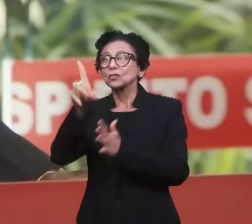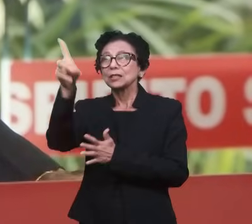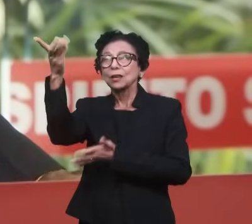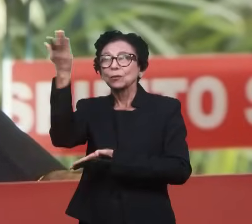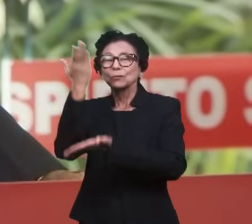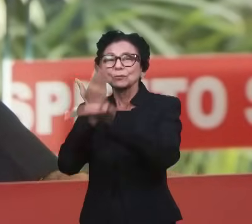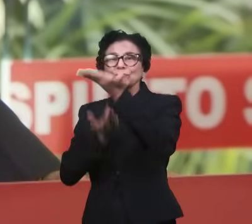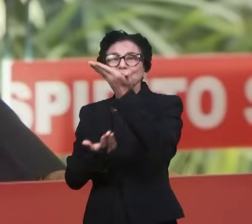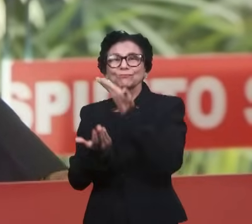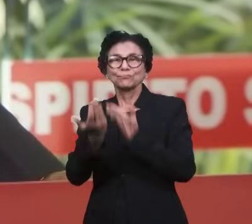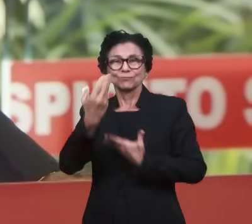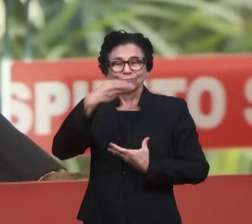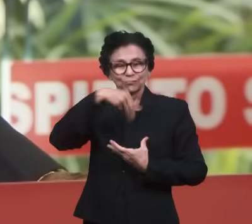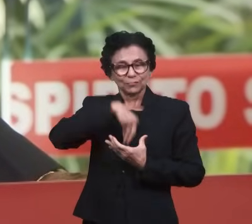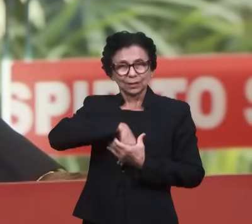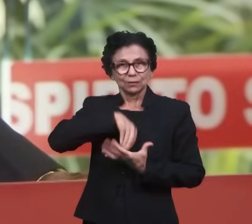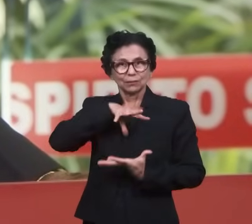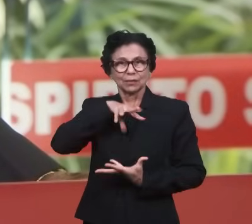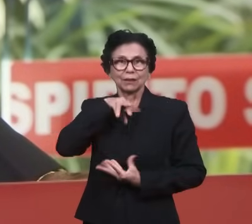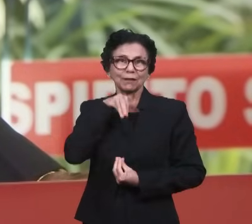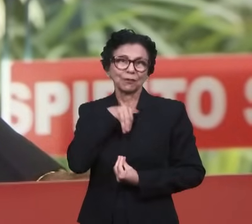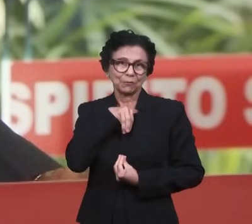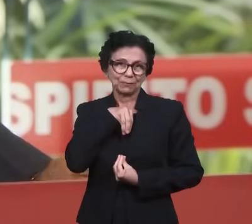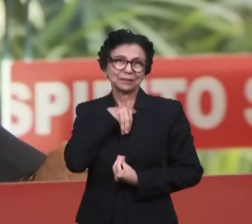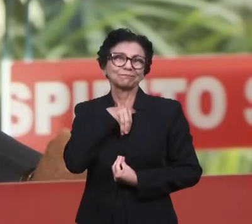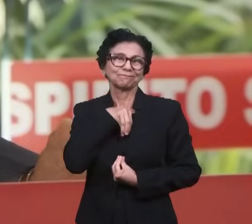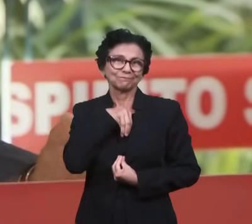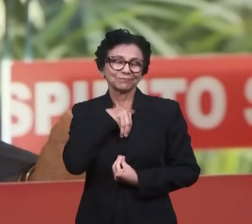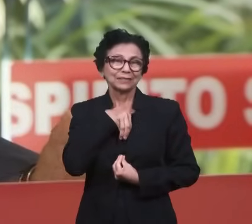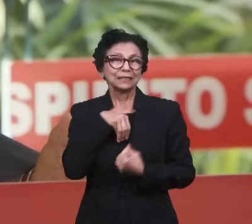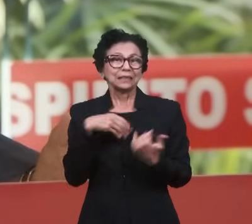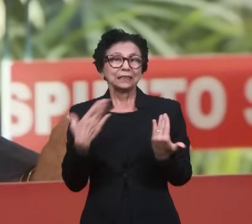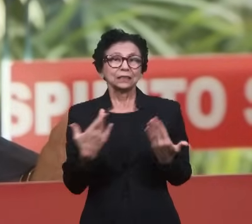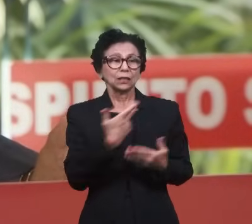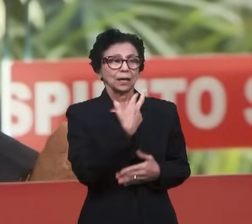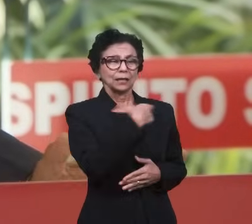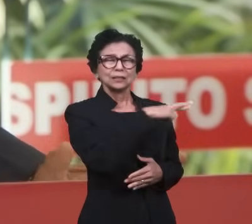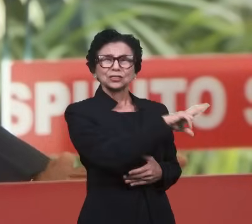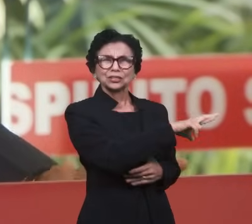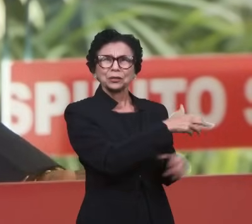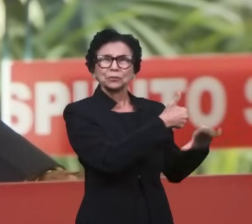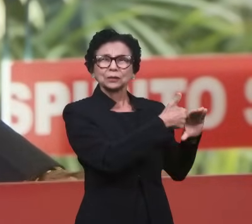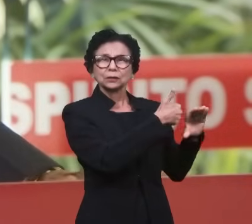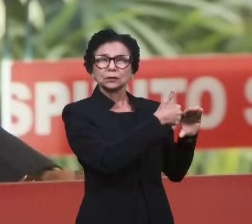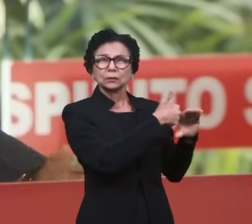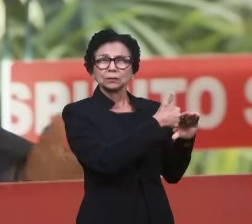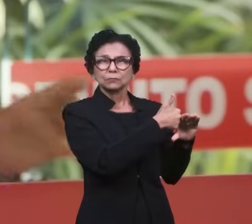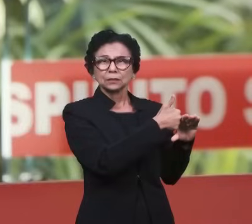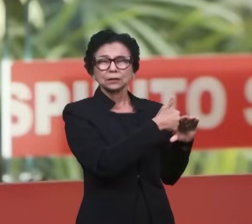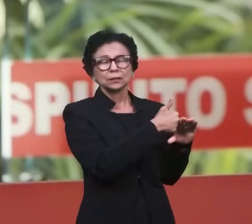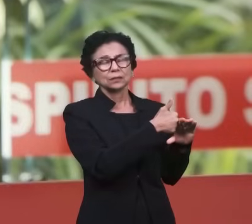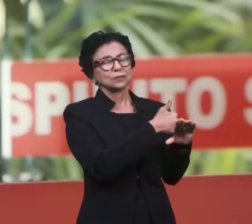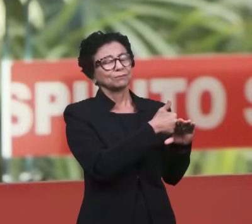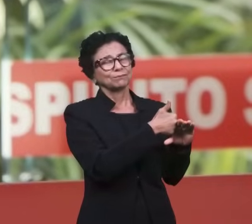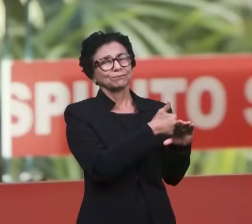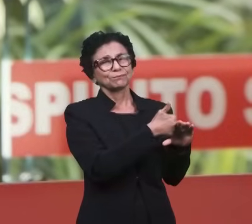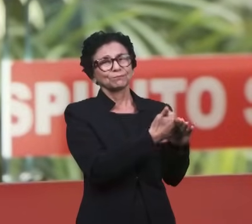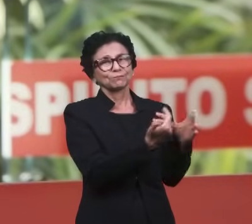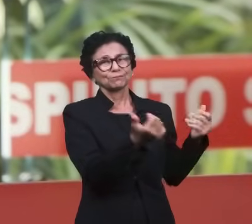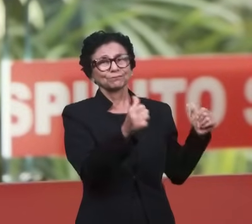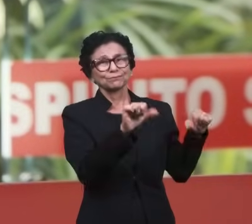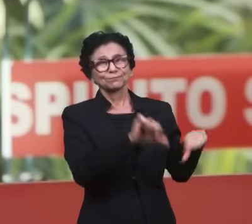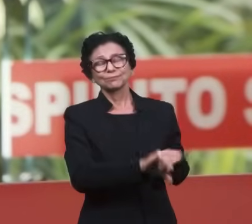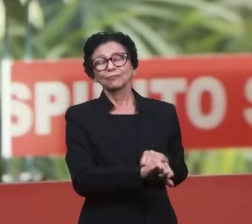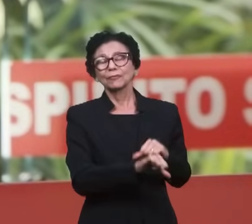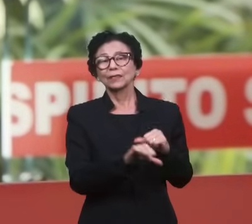importante a igreja, o cristianismo, se mover no sentido profético. Dizer ao povo,